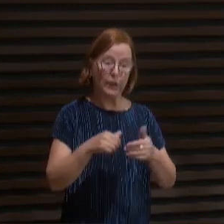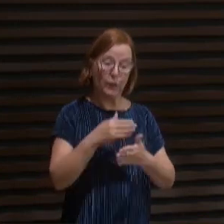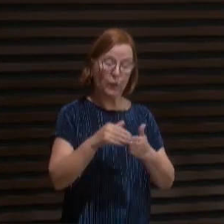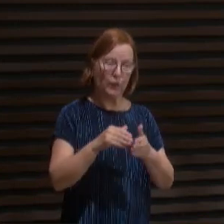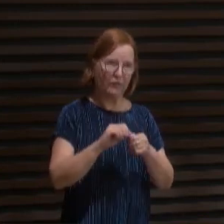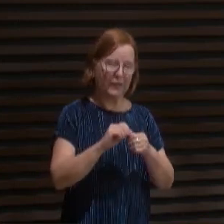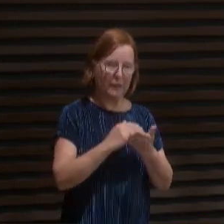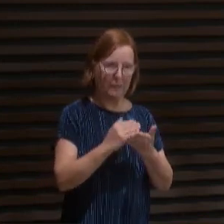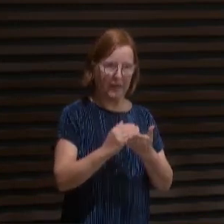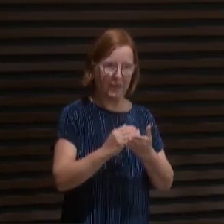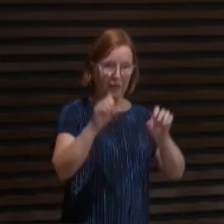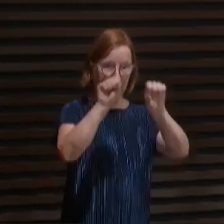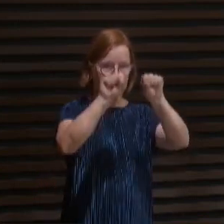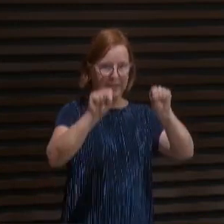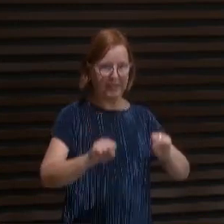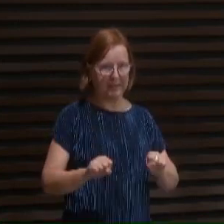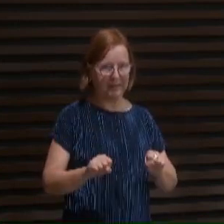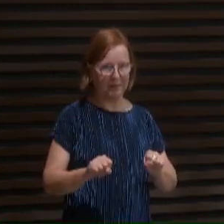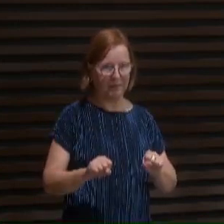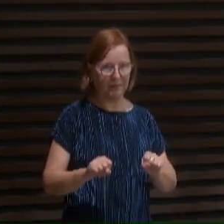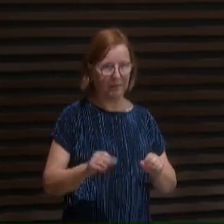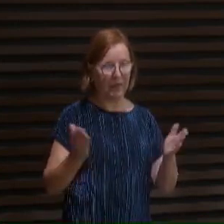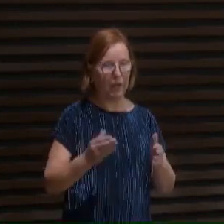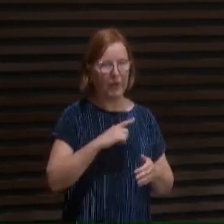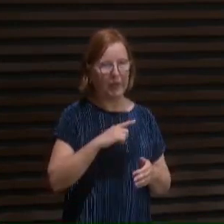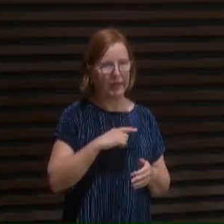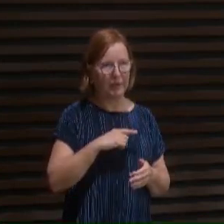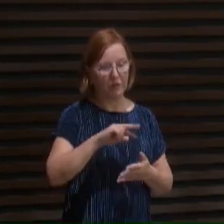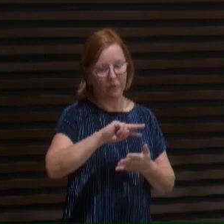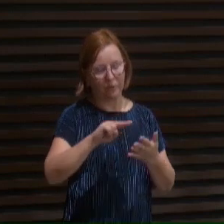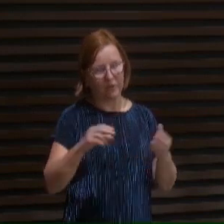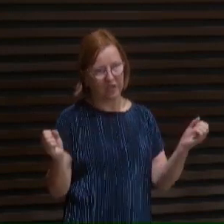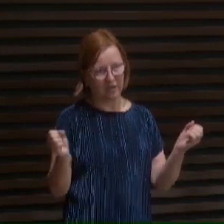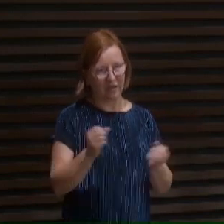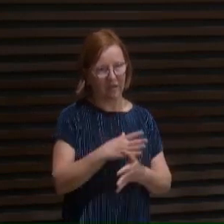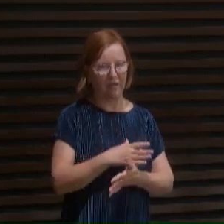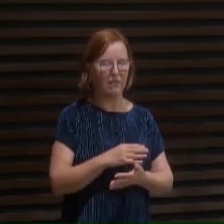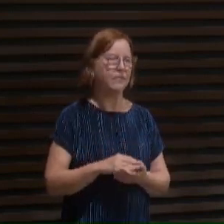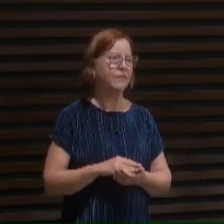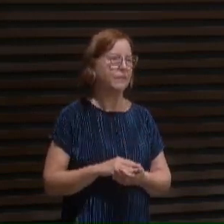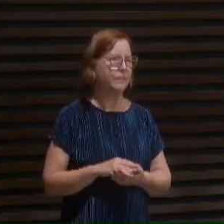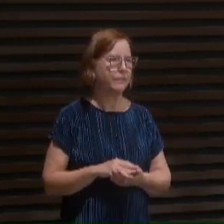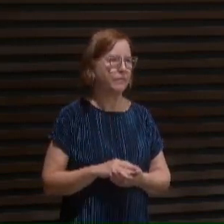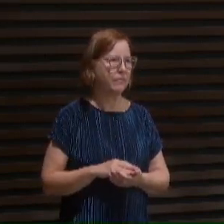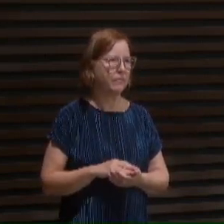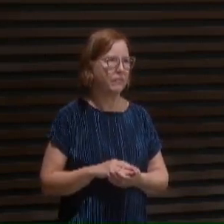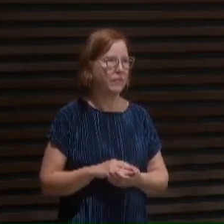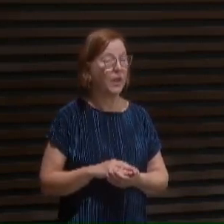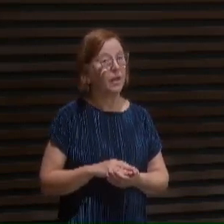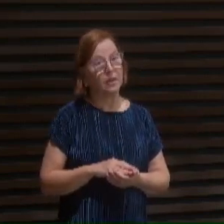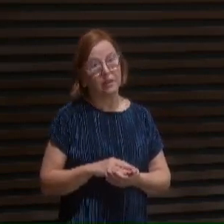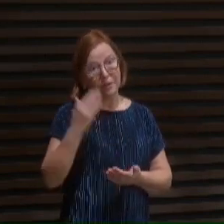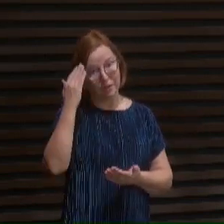desse sistema. E agora nós temos outros, agora uns novos que eu ainda não gastei um tempo, eu vou gastar um